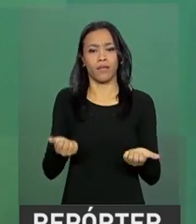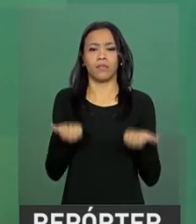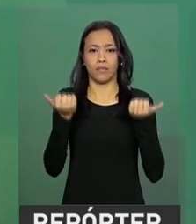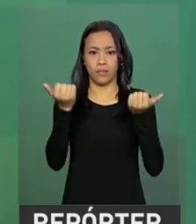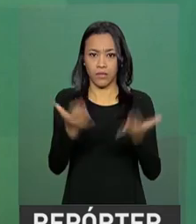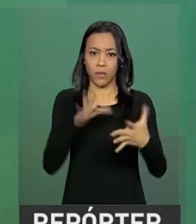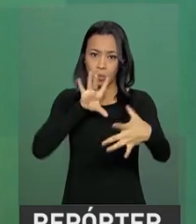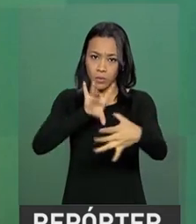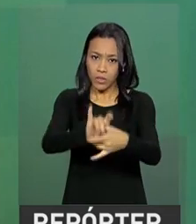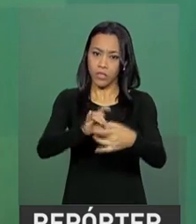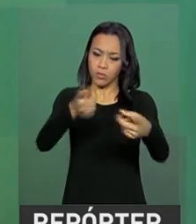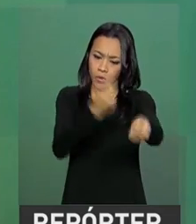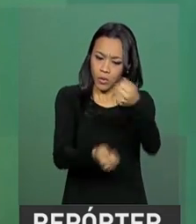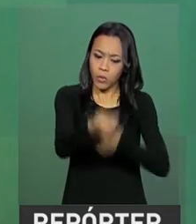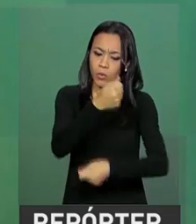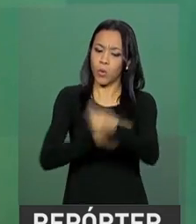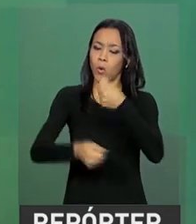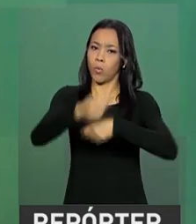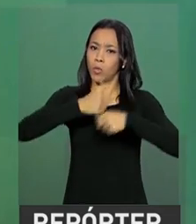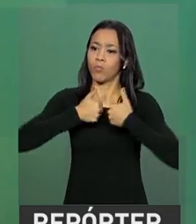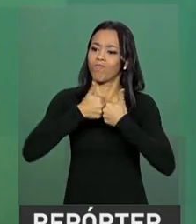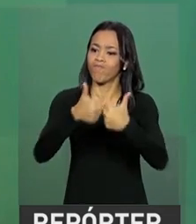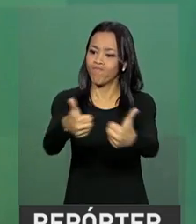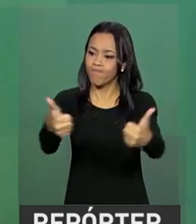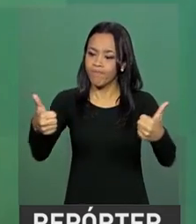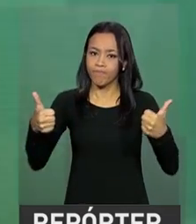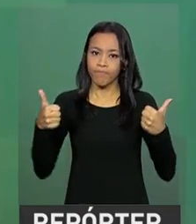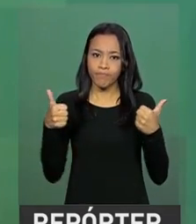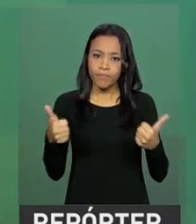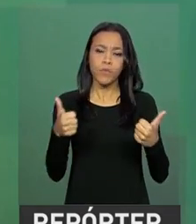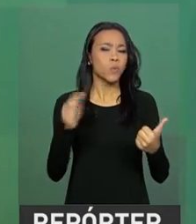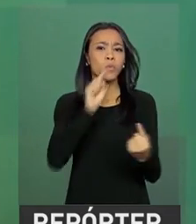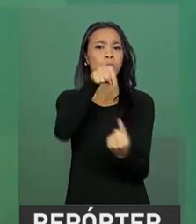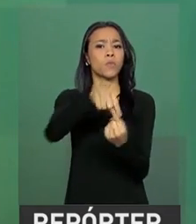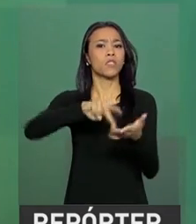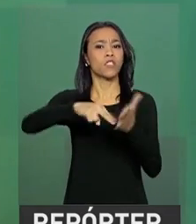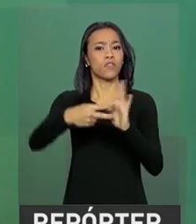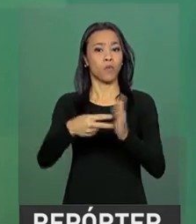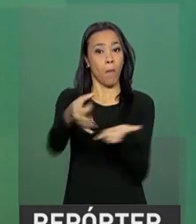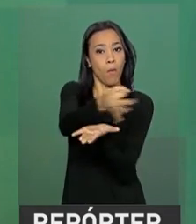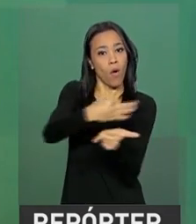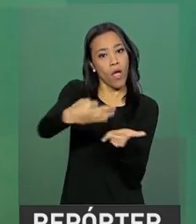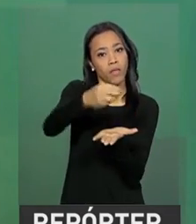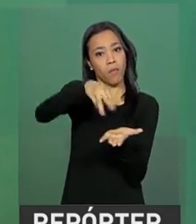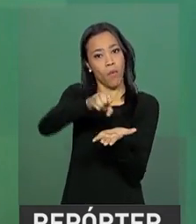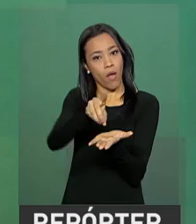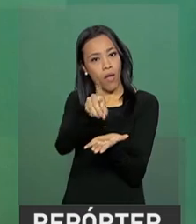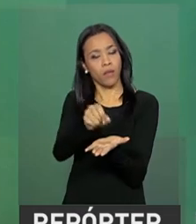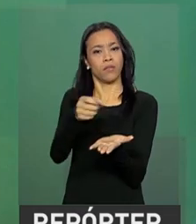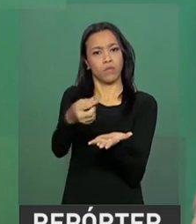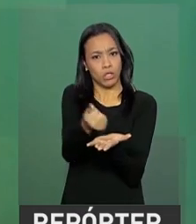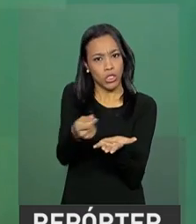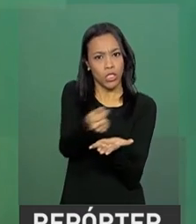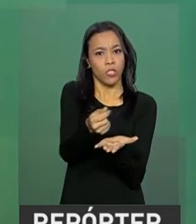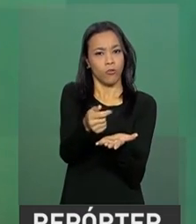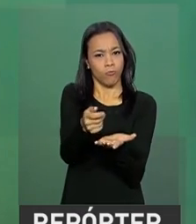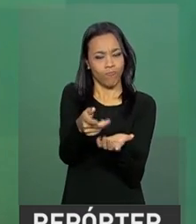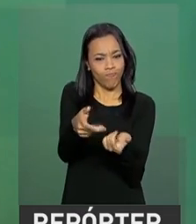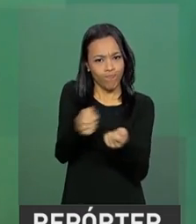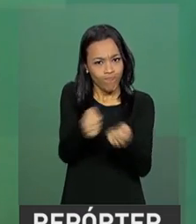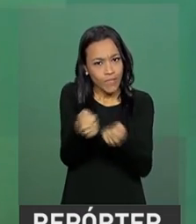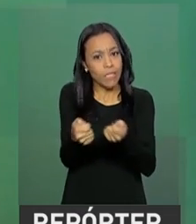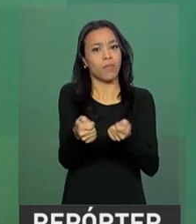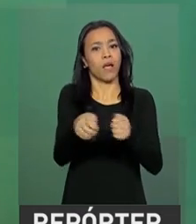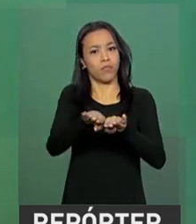adequada O que significa em primeiro lugar é uma moeda estável garantindo poder de